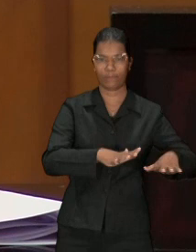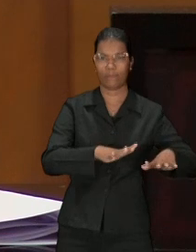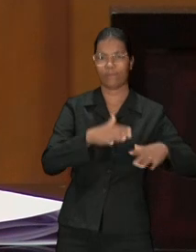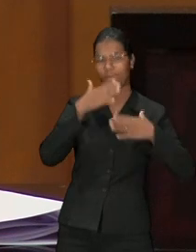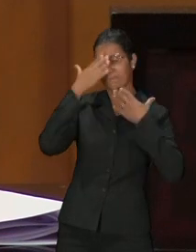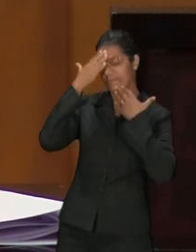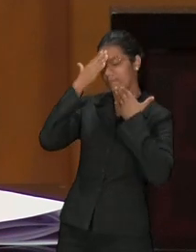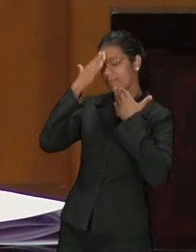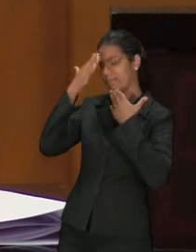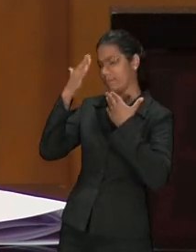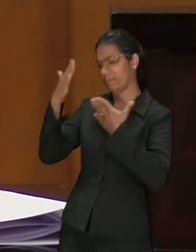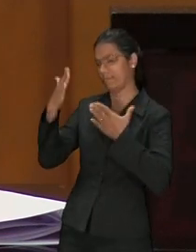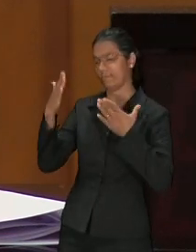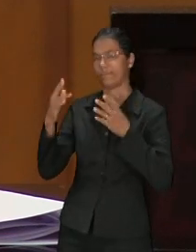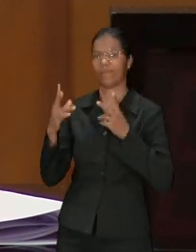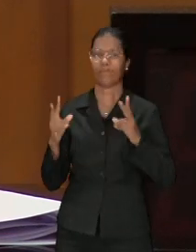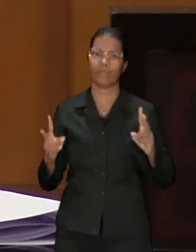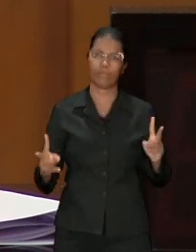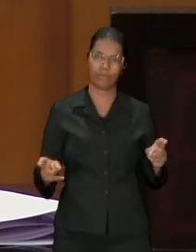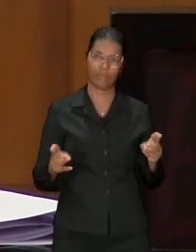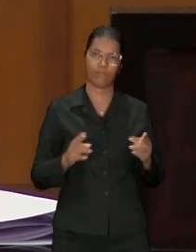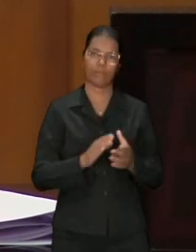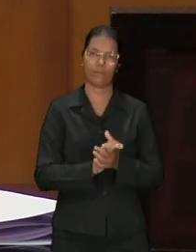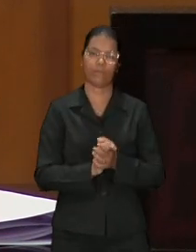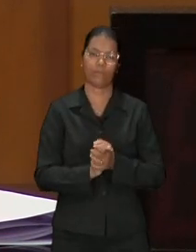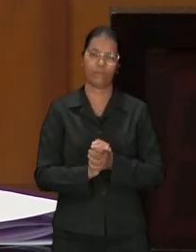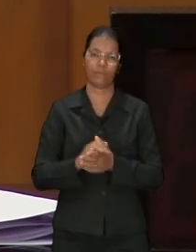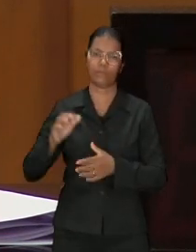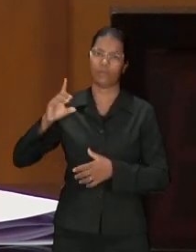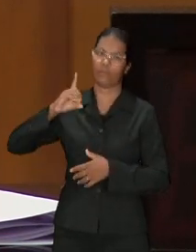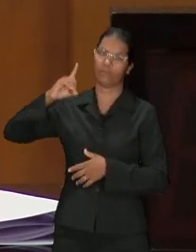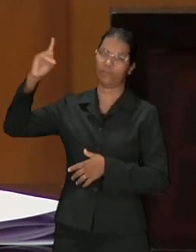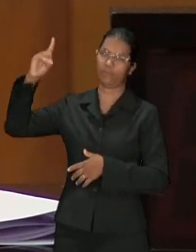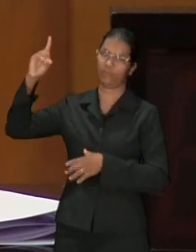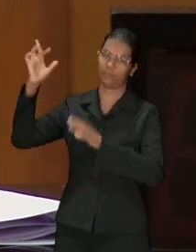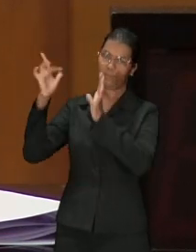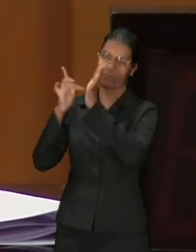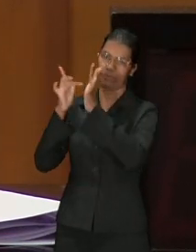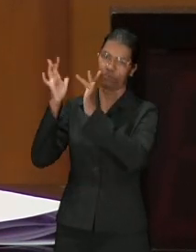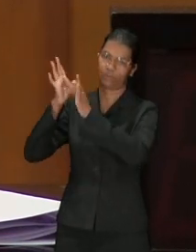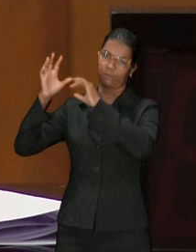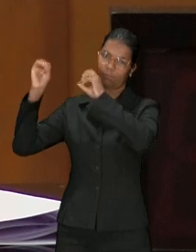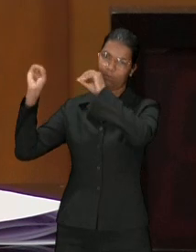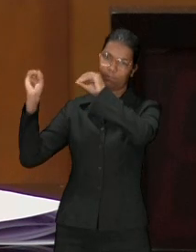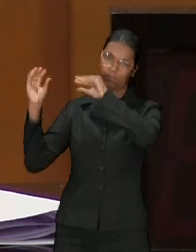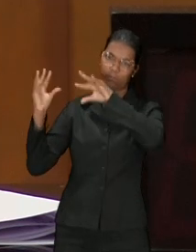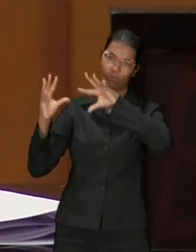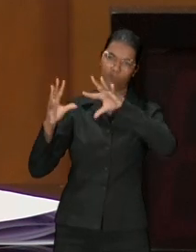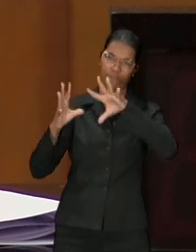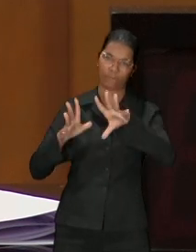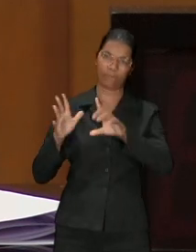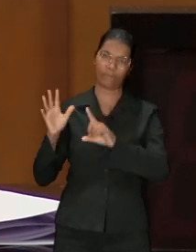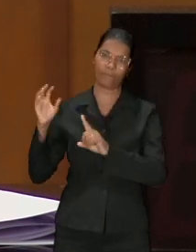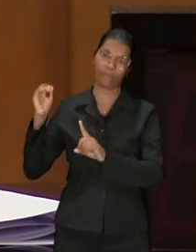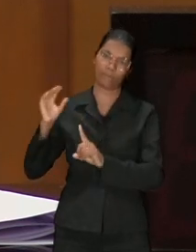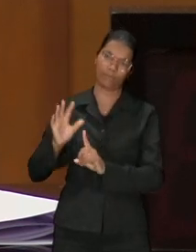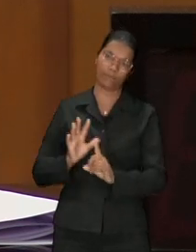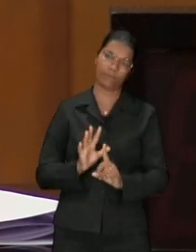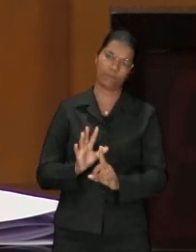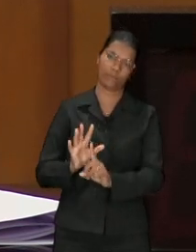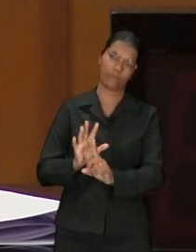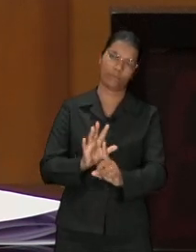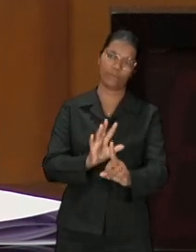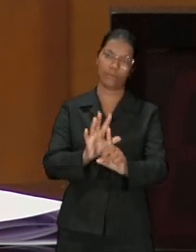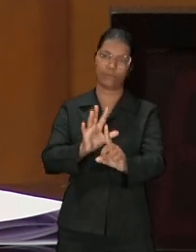momento que estão vivendo. Que Deus, o nosso Senhor Jesus Cristo, nos abençoe, nos guie e dê saúde e